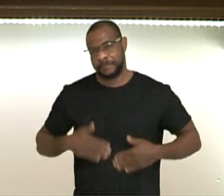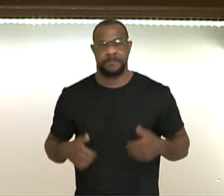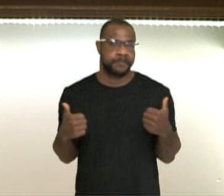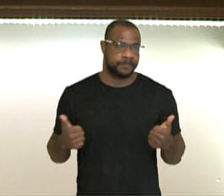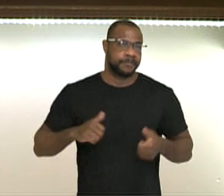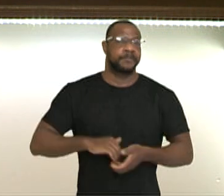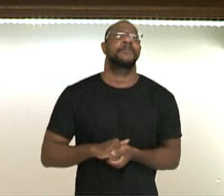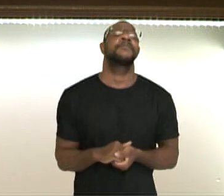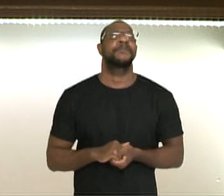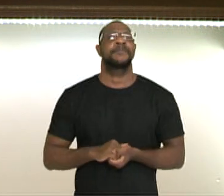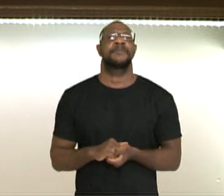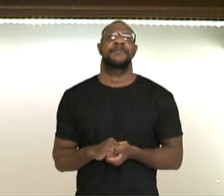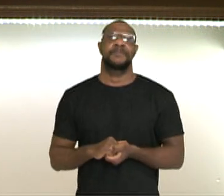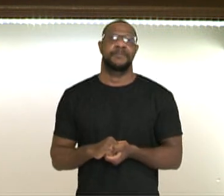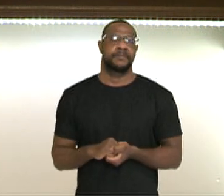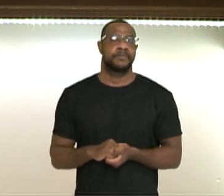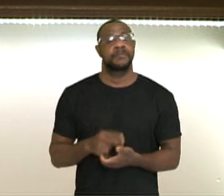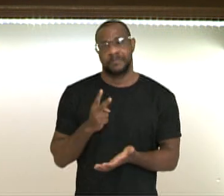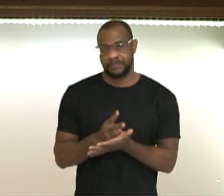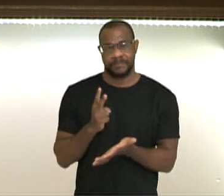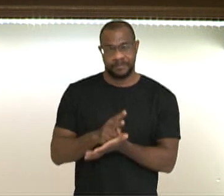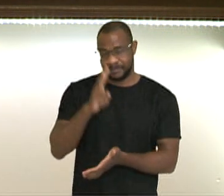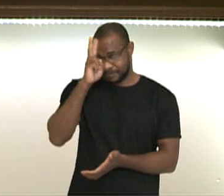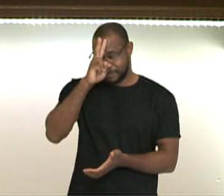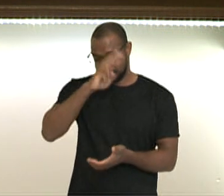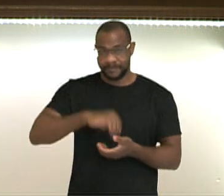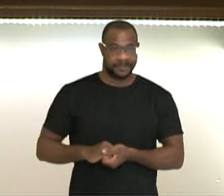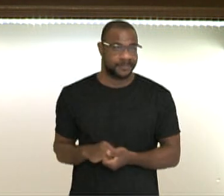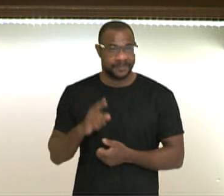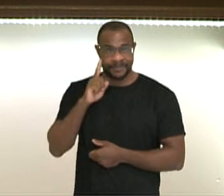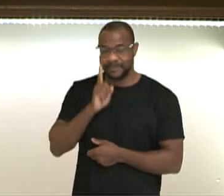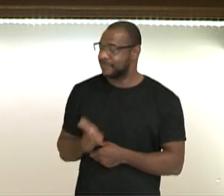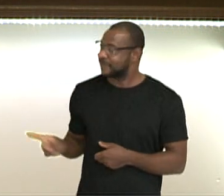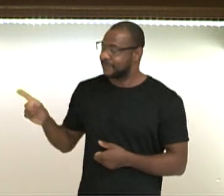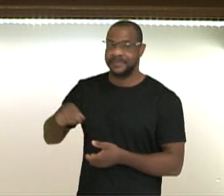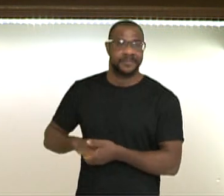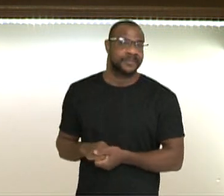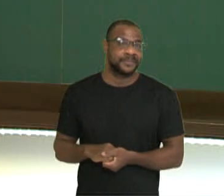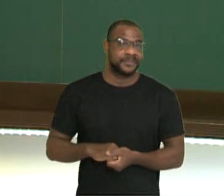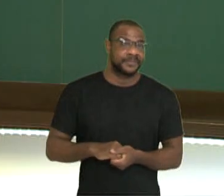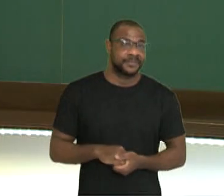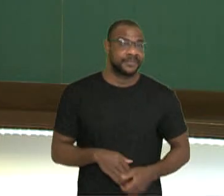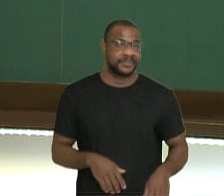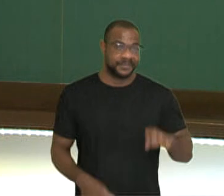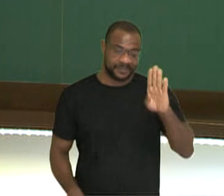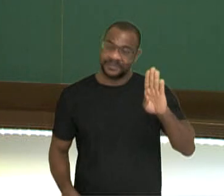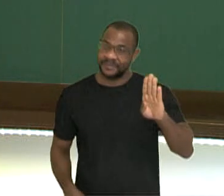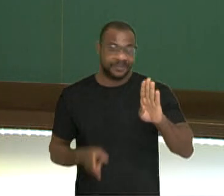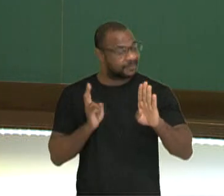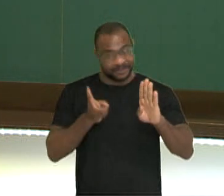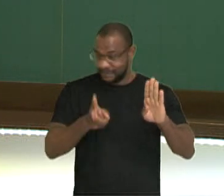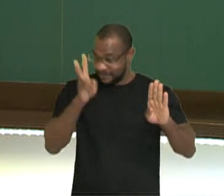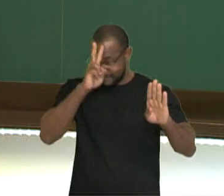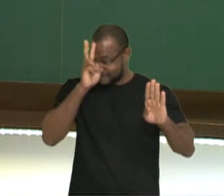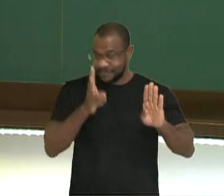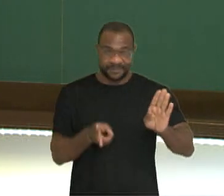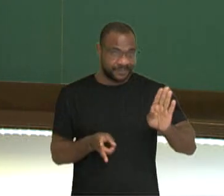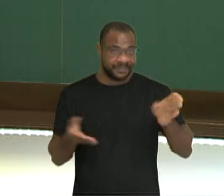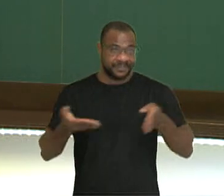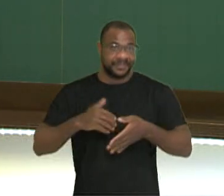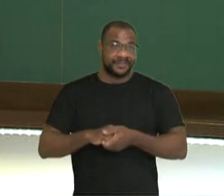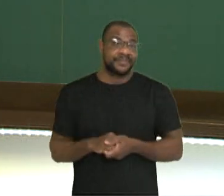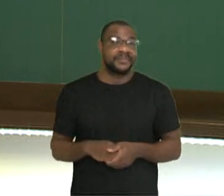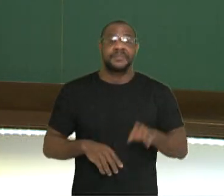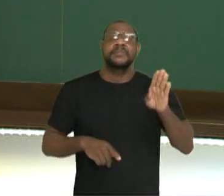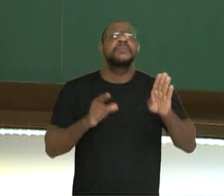Vamos nessa. Continuando essa história, olha só. A letra B é a mesma história, né? Só que na